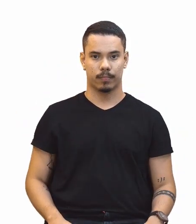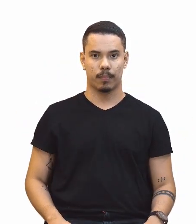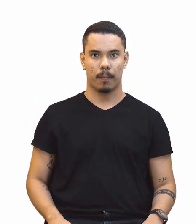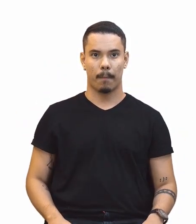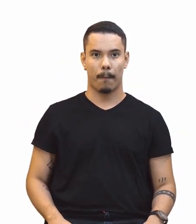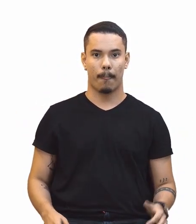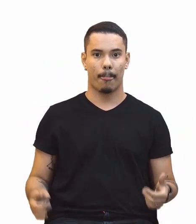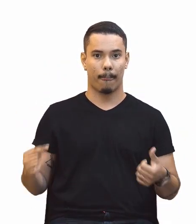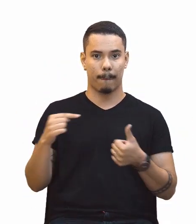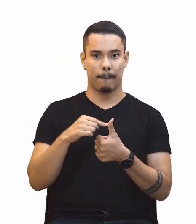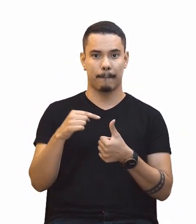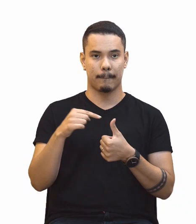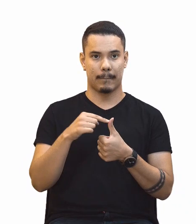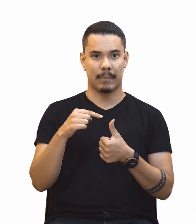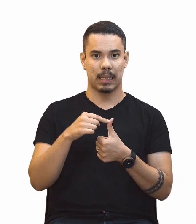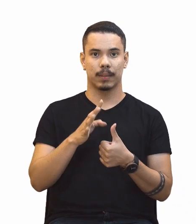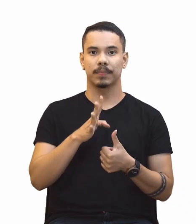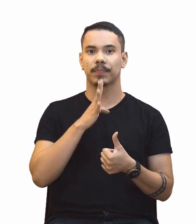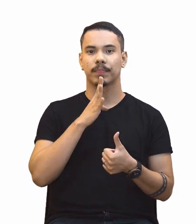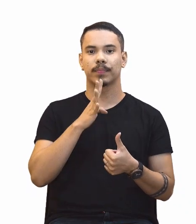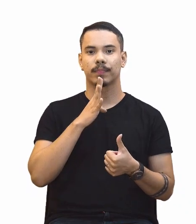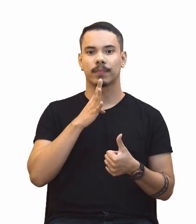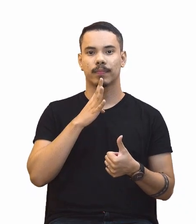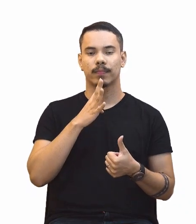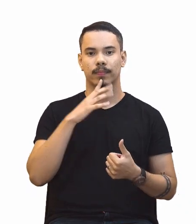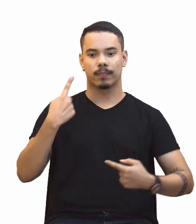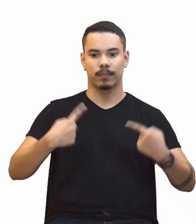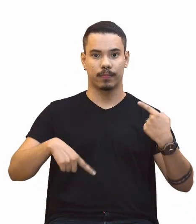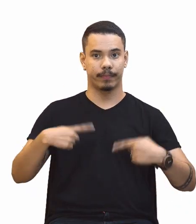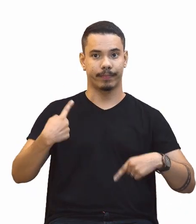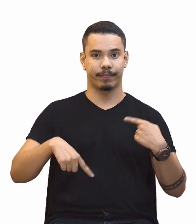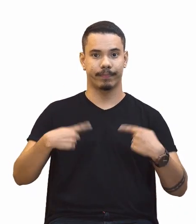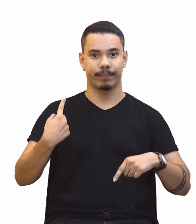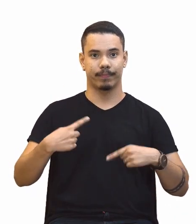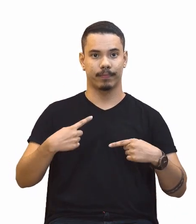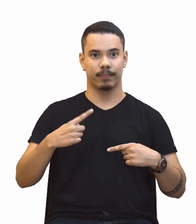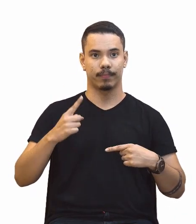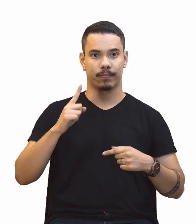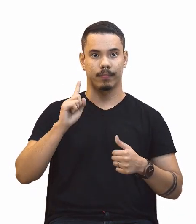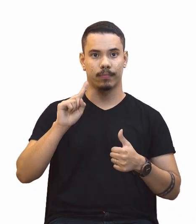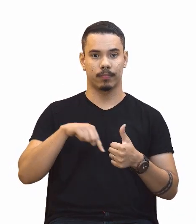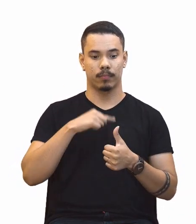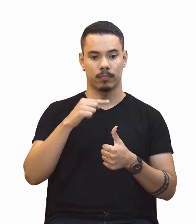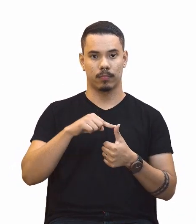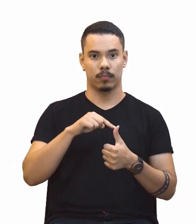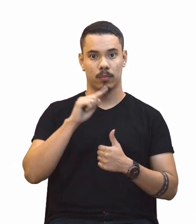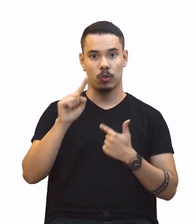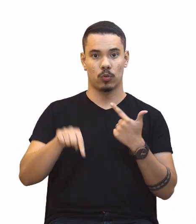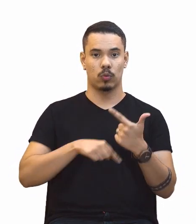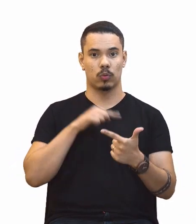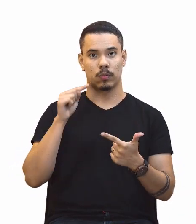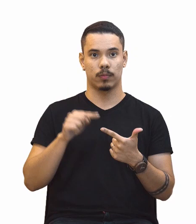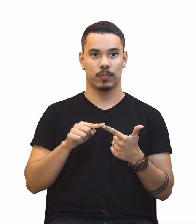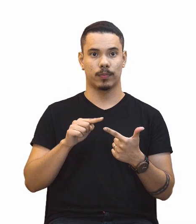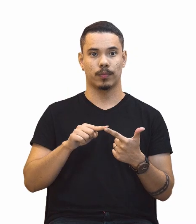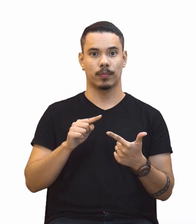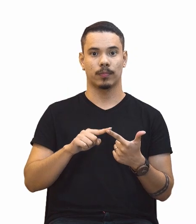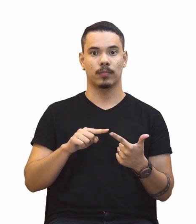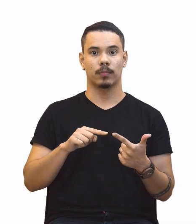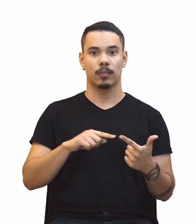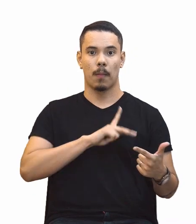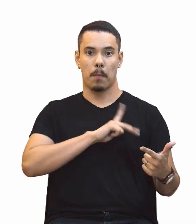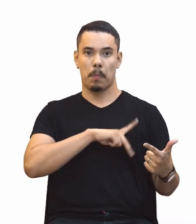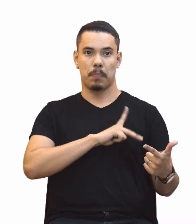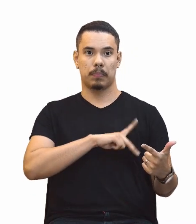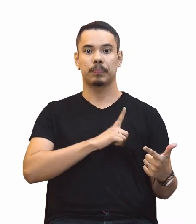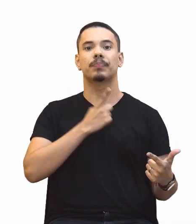A, conhecimento e da política? Ou envolve a temática da paixão e do